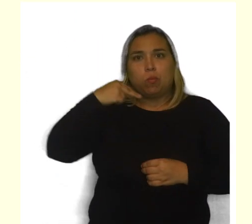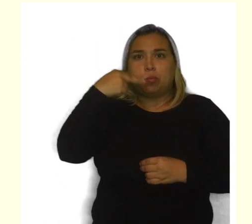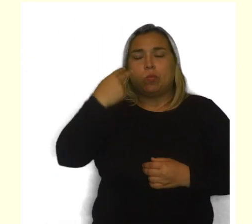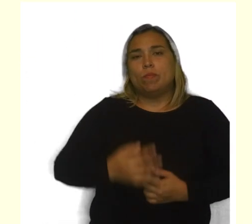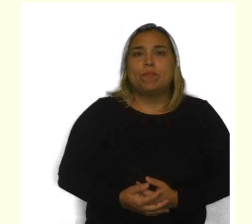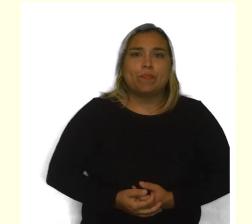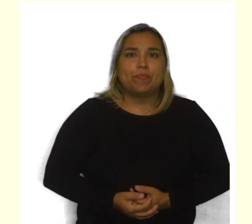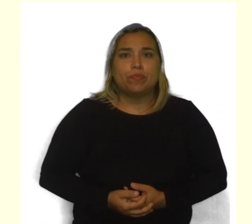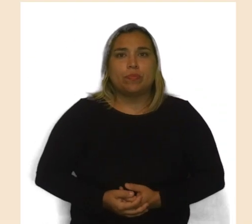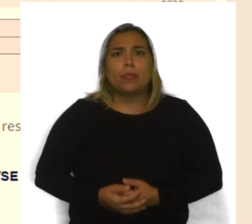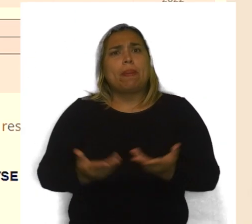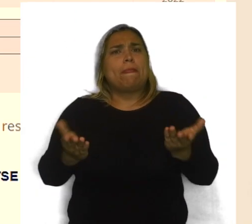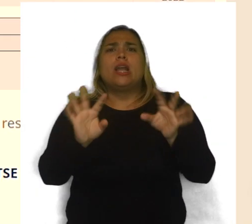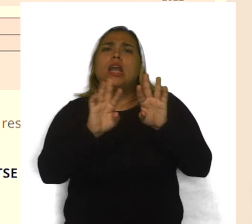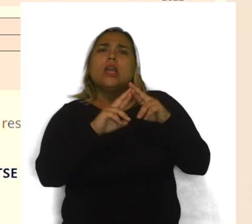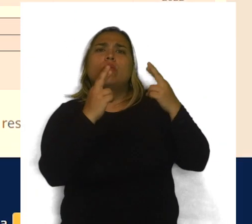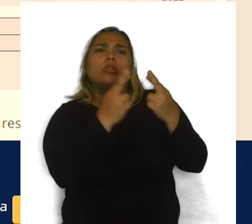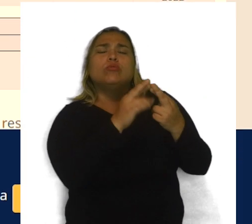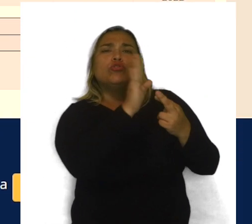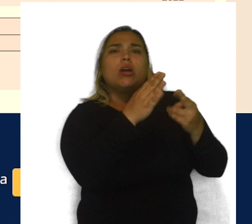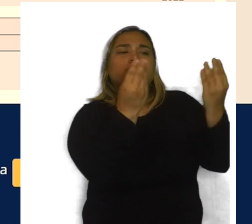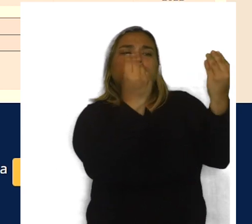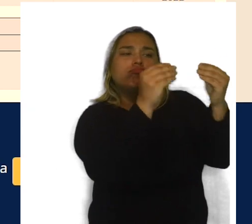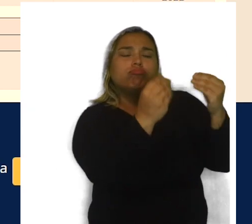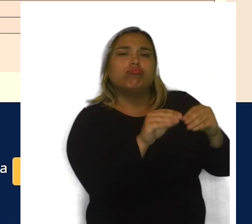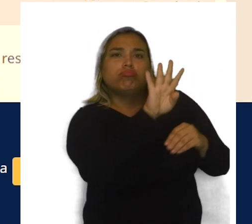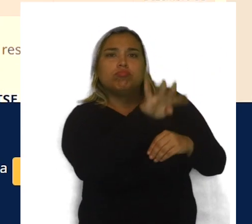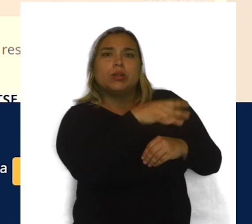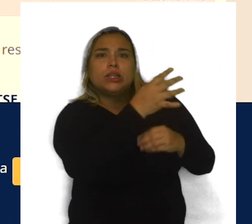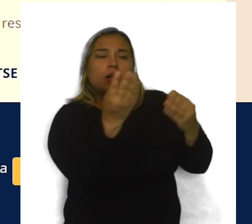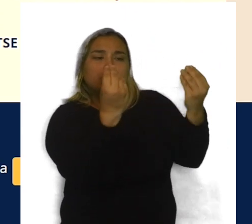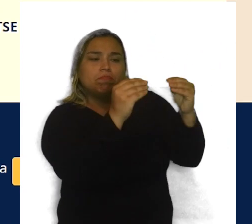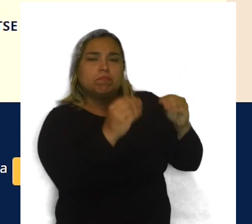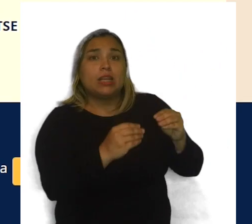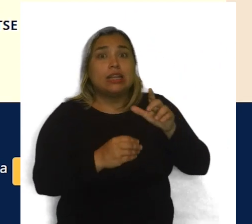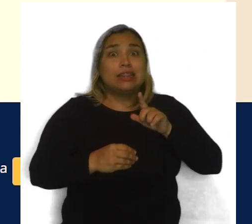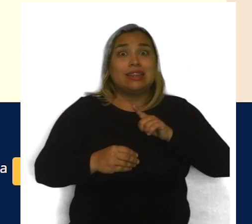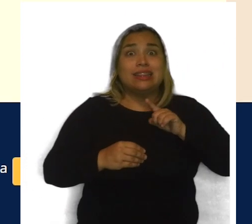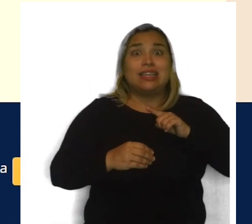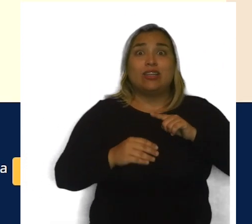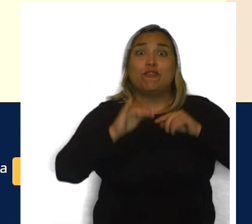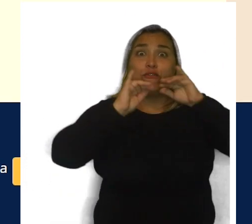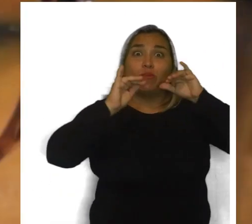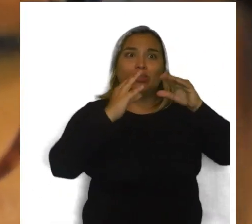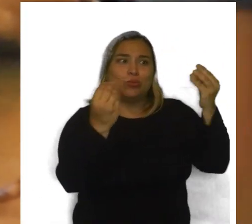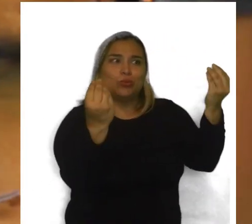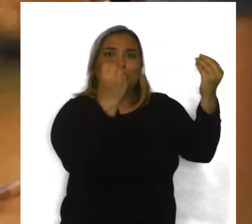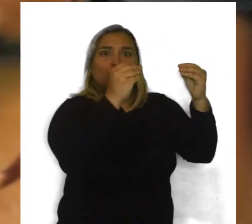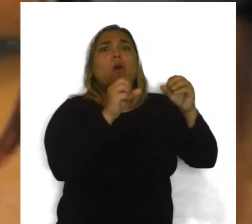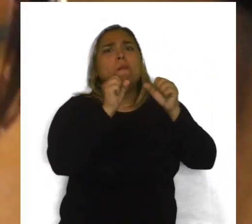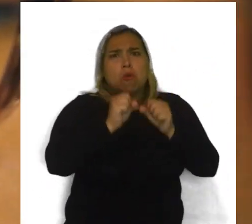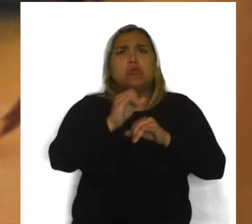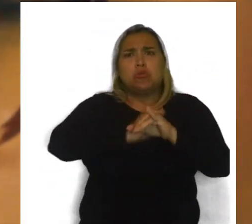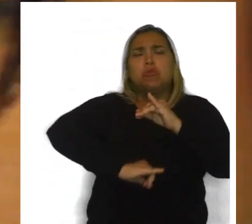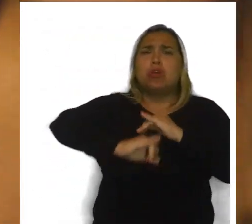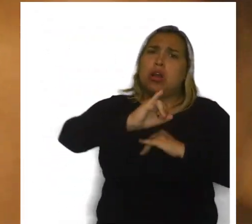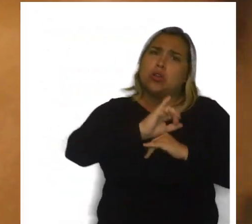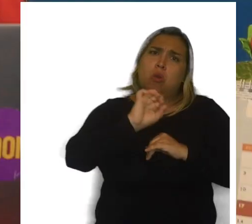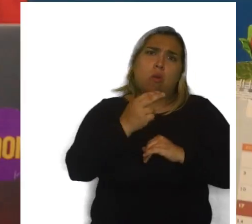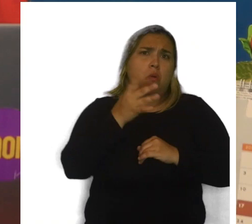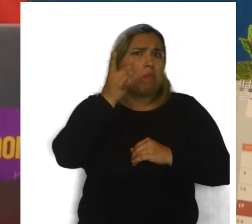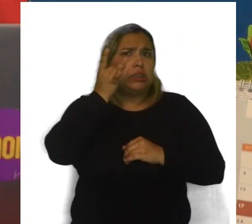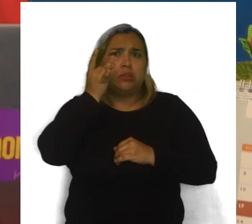e organizar os mesmos dados em uma planilha, por exemplo, nós temos um banco de dados que também pode ser online ou até